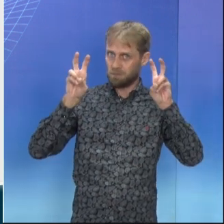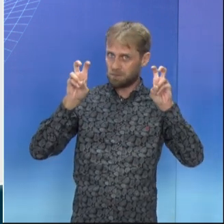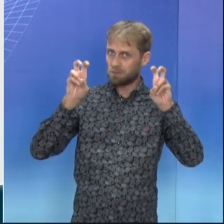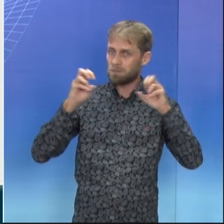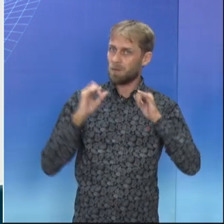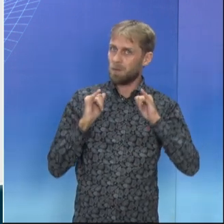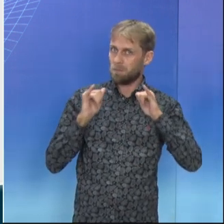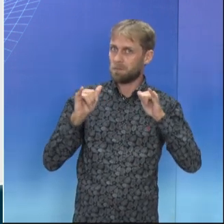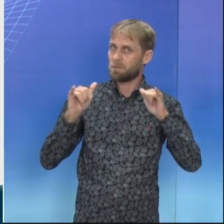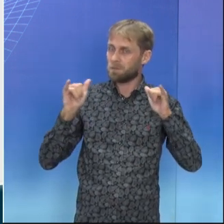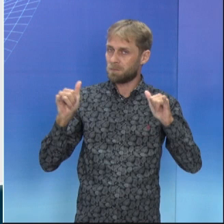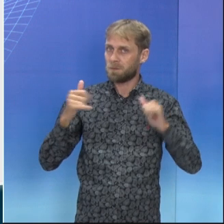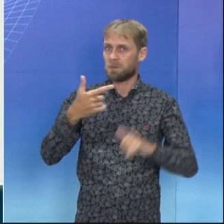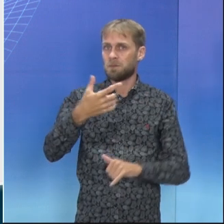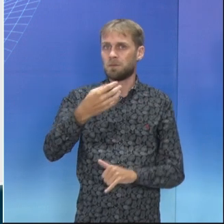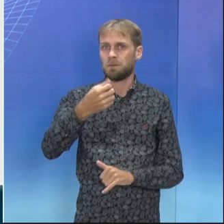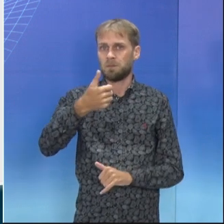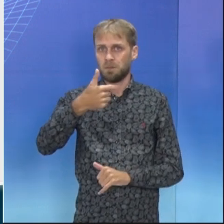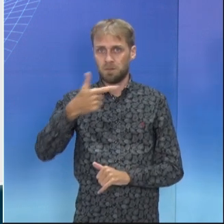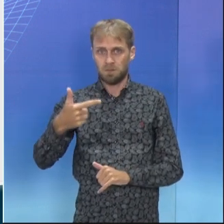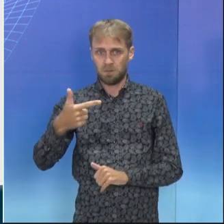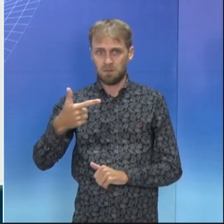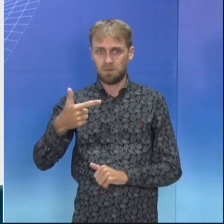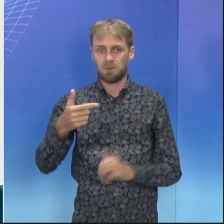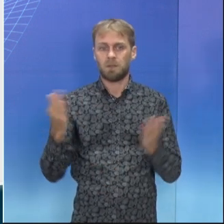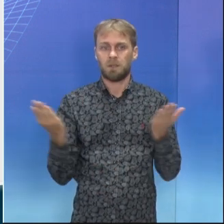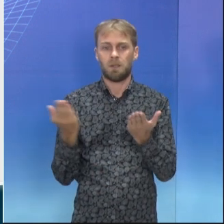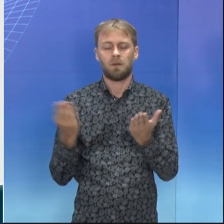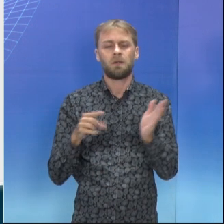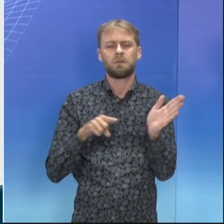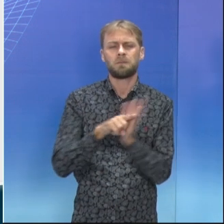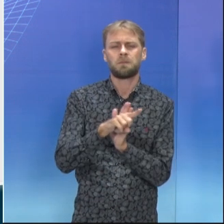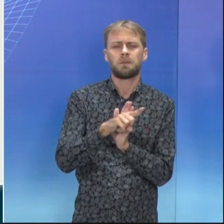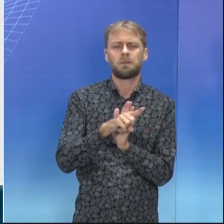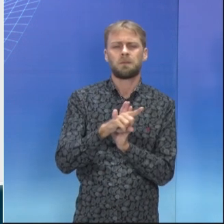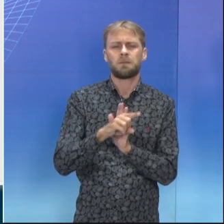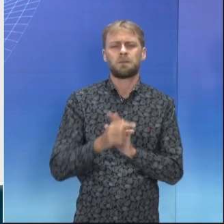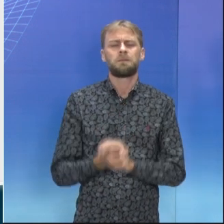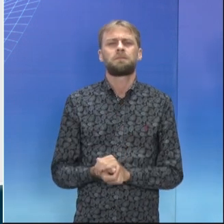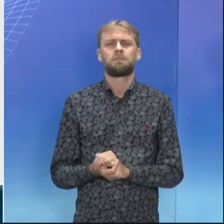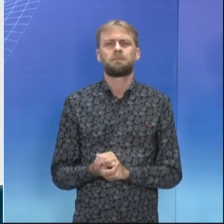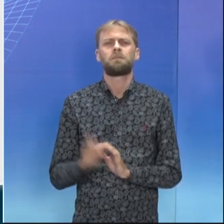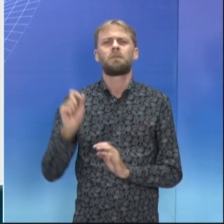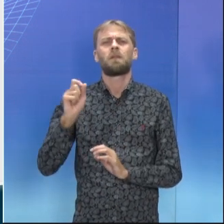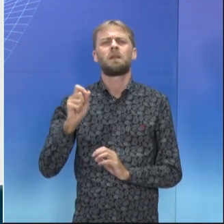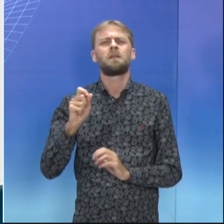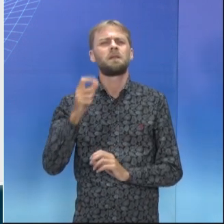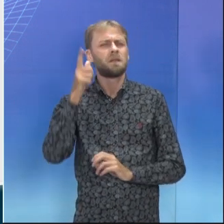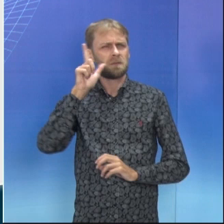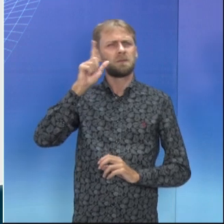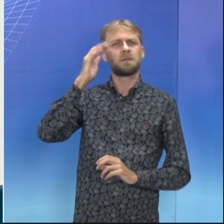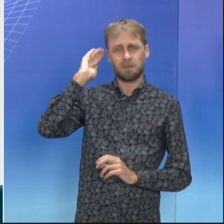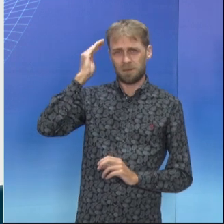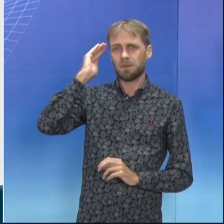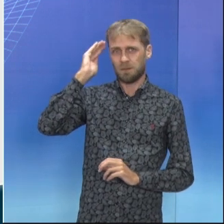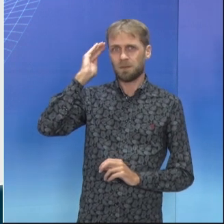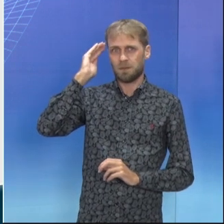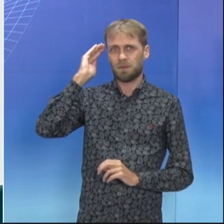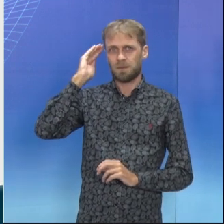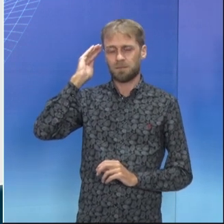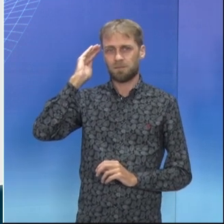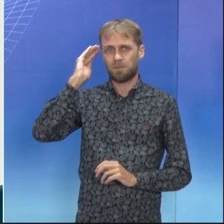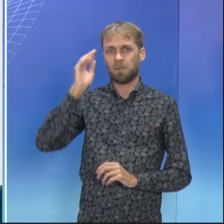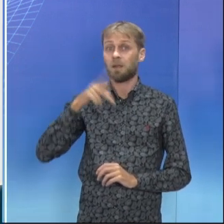aqui trata-se, né, de uma informação de 2012 e agora vamos para as questões. É possível a gente conseguir? O que vocês